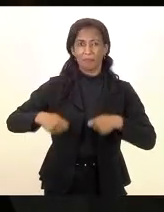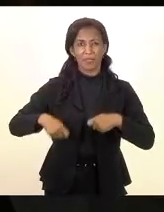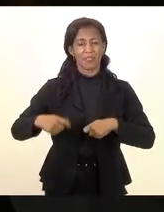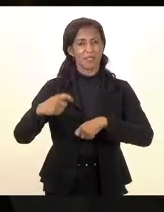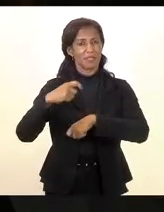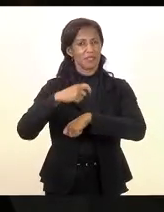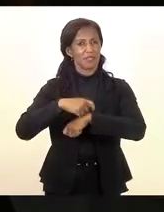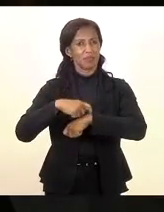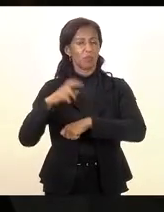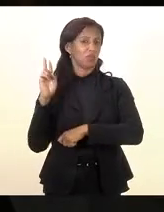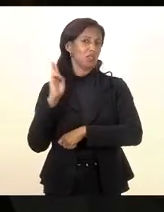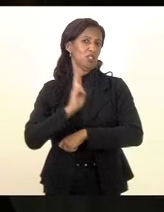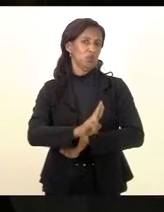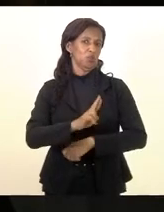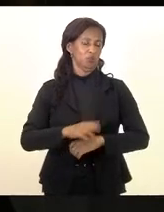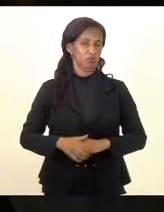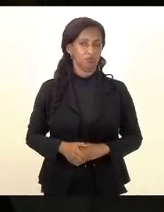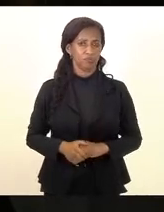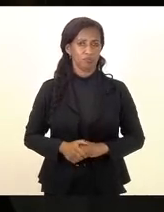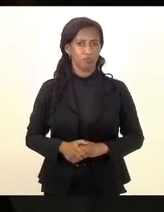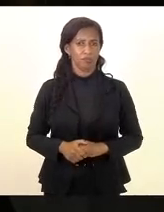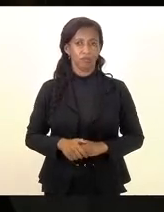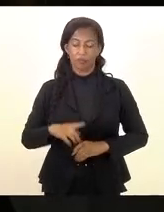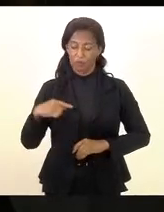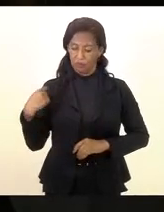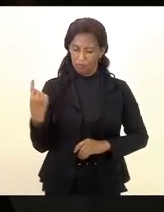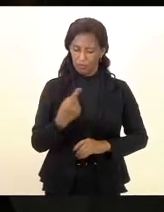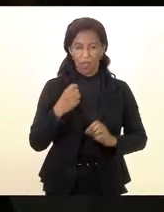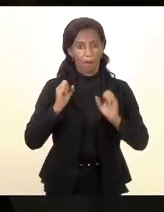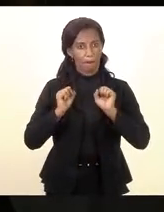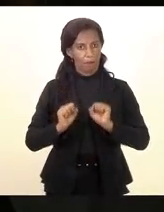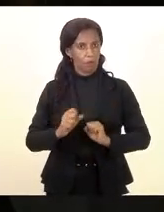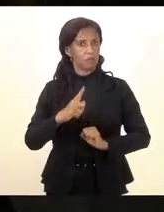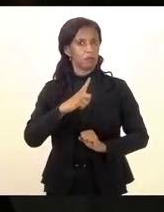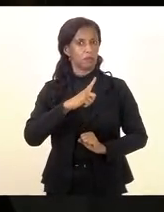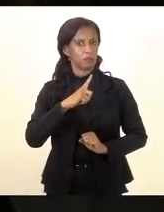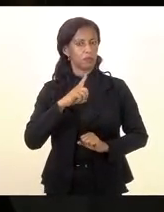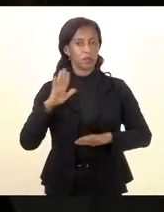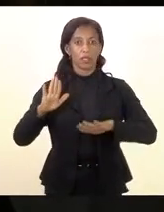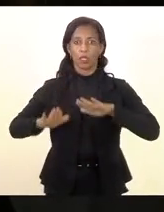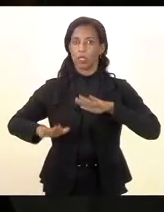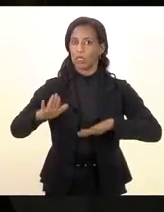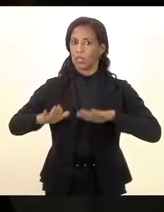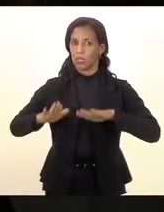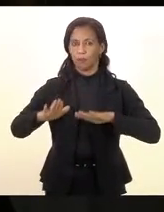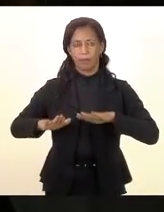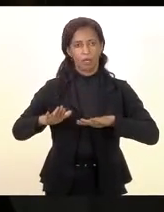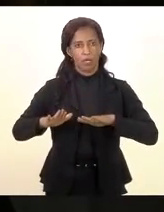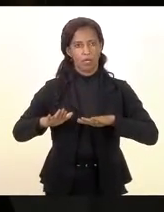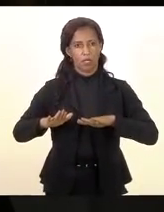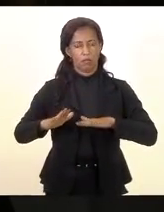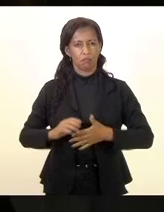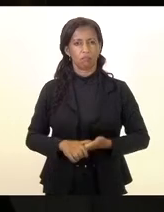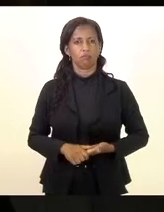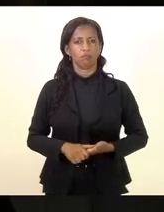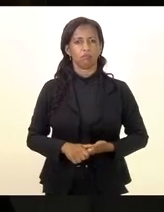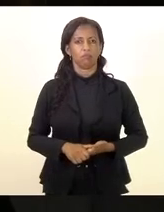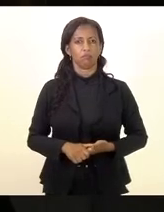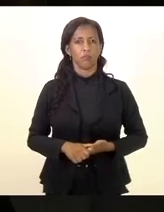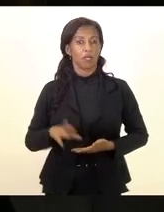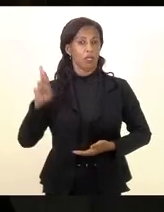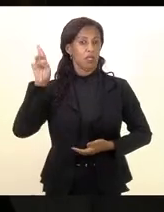momento dessa resposta que a gente possa ter independência e grandeza e